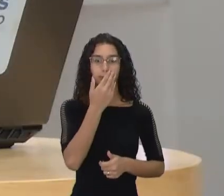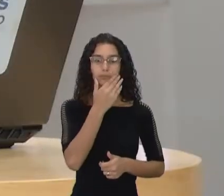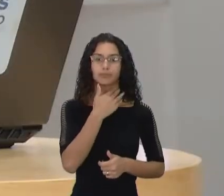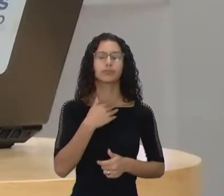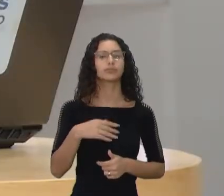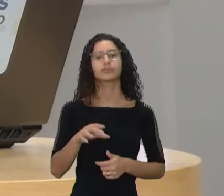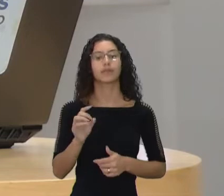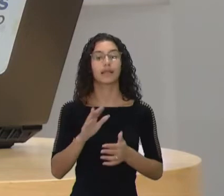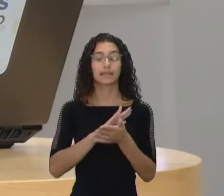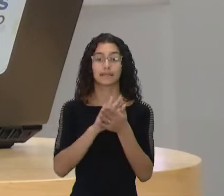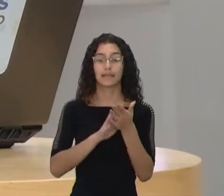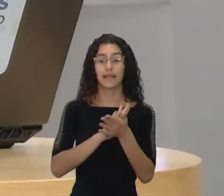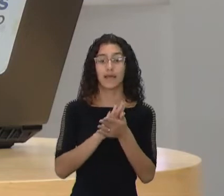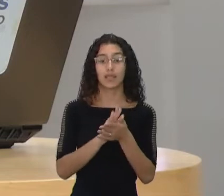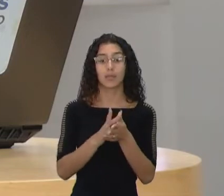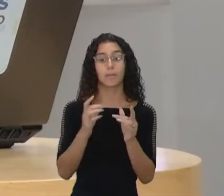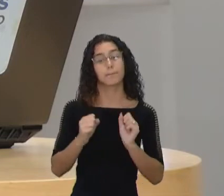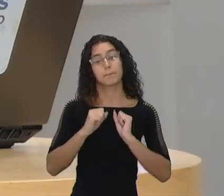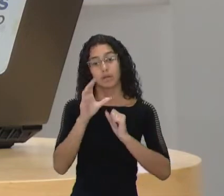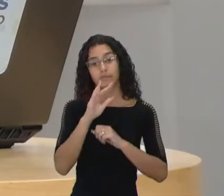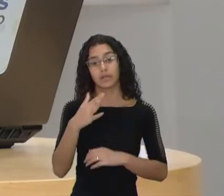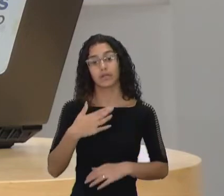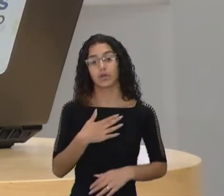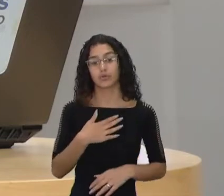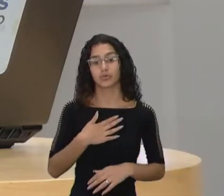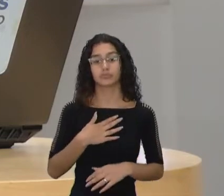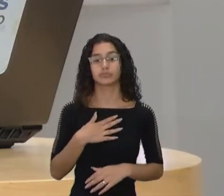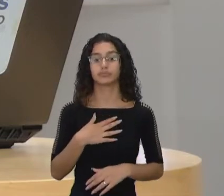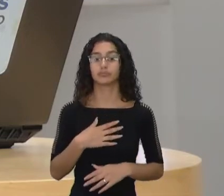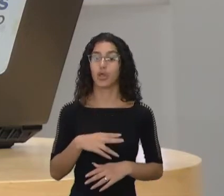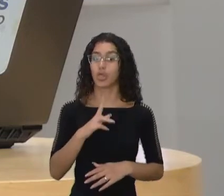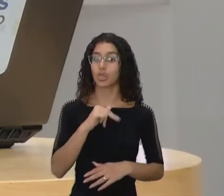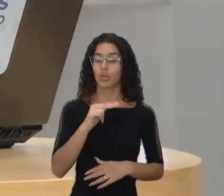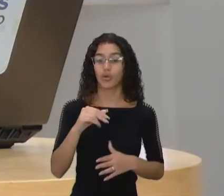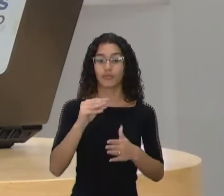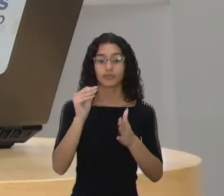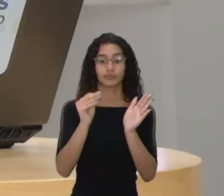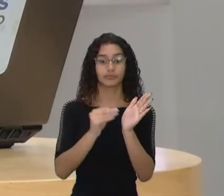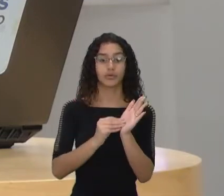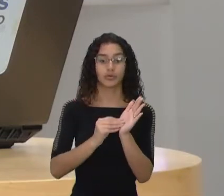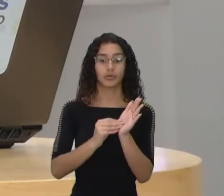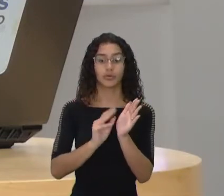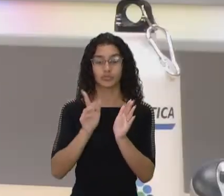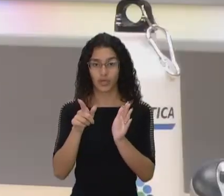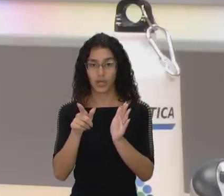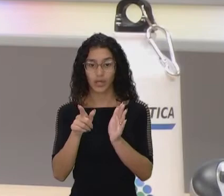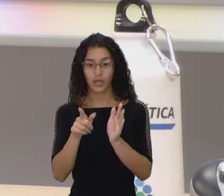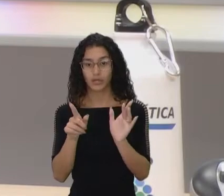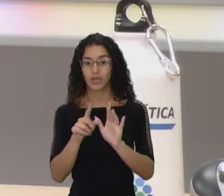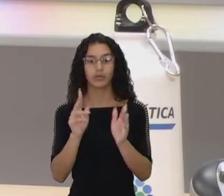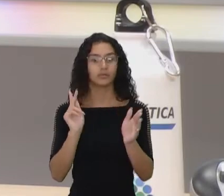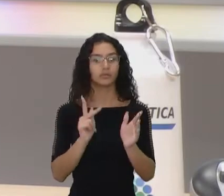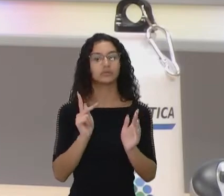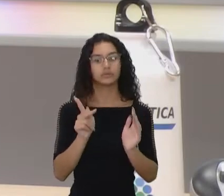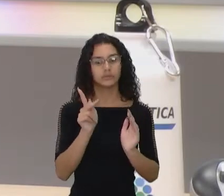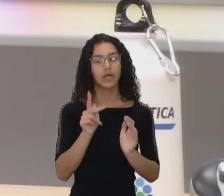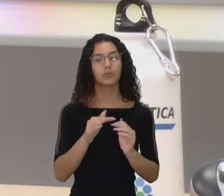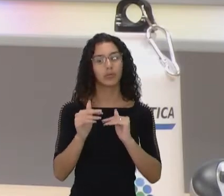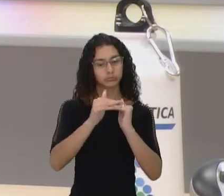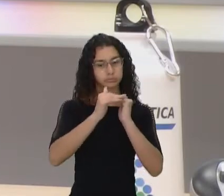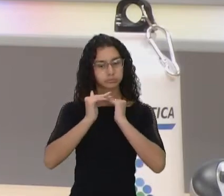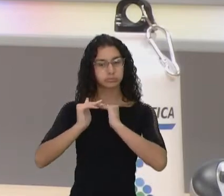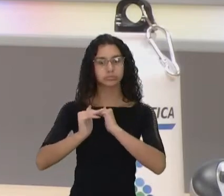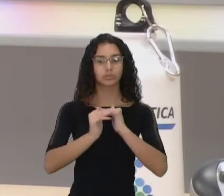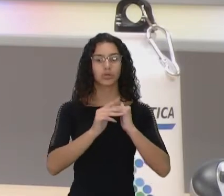ficar sem, né? Eu posso dizer que eu acho que eu sou privilegiada, eu nunca fiquei sem, você já ficou? Eu também não, eu sempre fiquei ali,